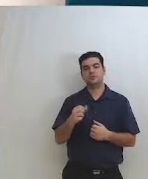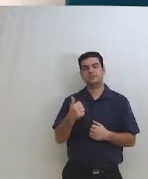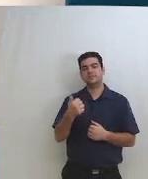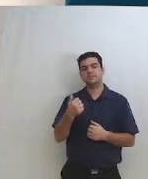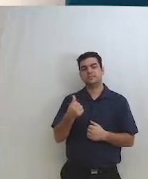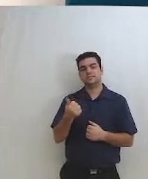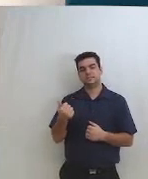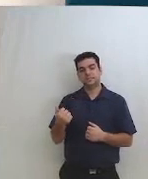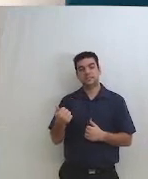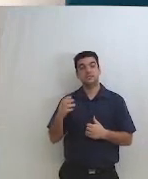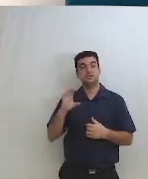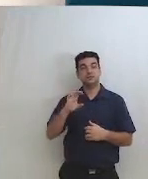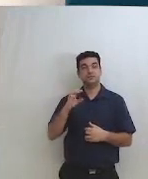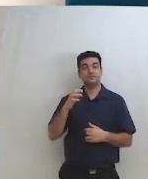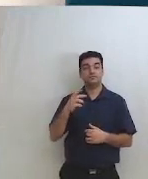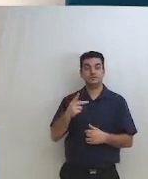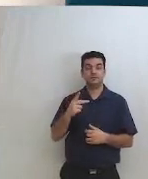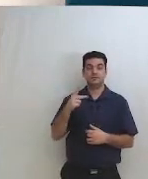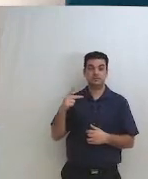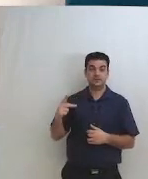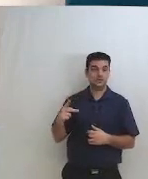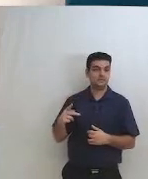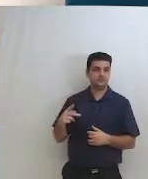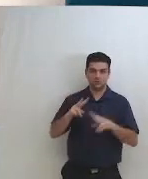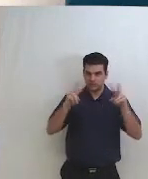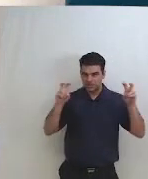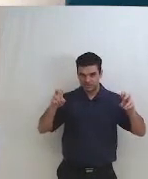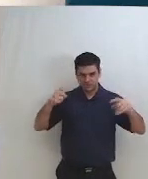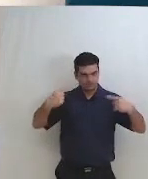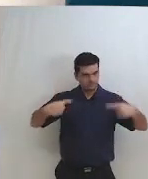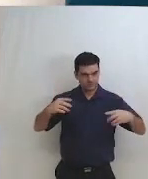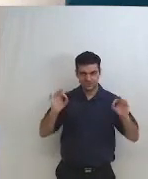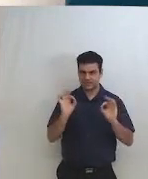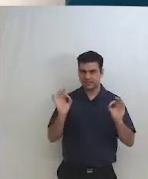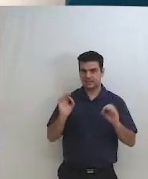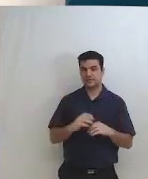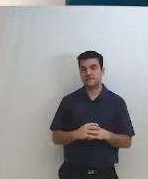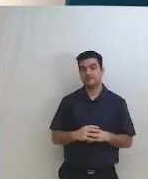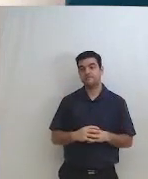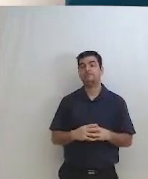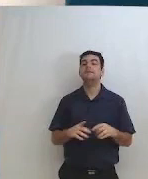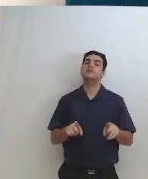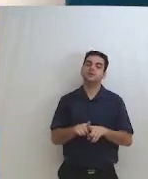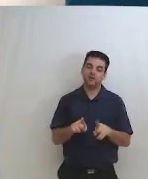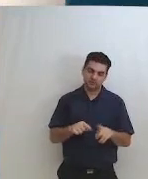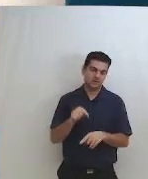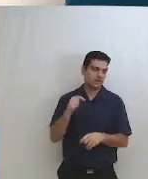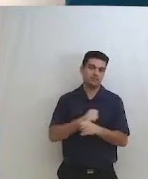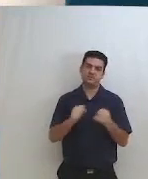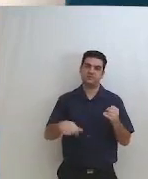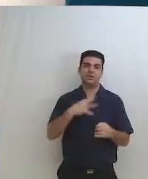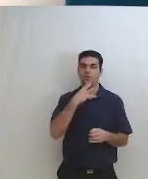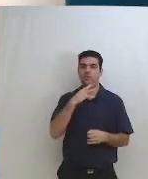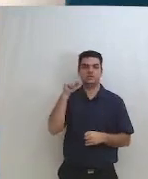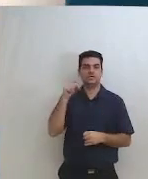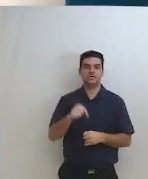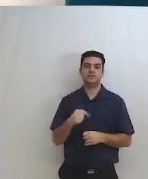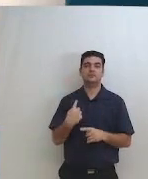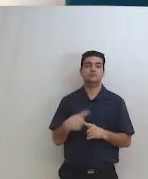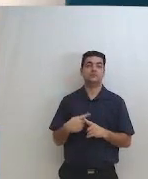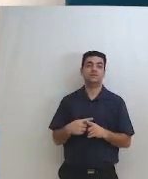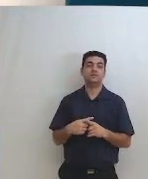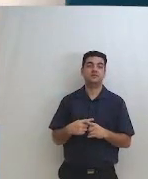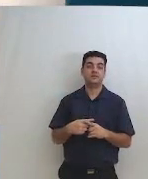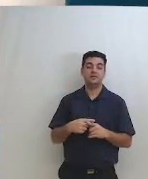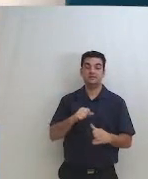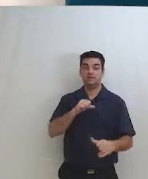Processo Penal, o tema não foi apreciado pela instância de origem, o que impede seu conhecimento nessa Corte Superior, sob pena de recorrer da indevida supressão